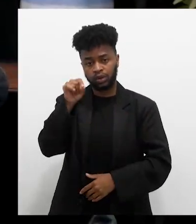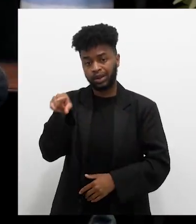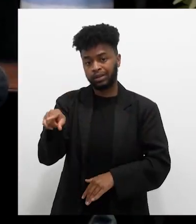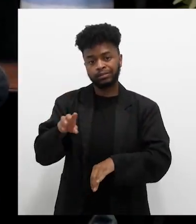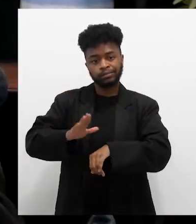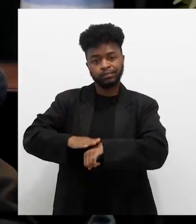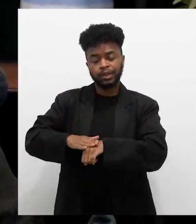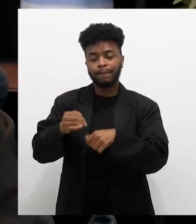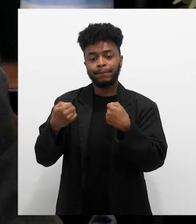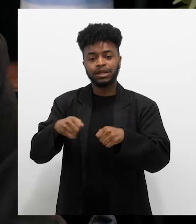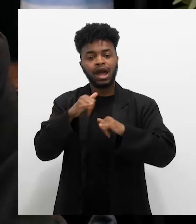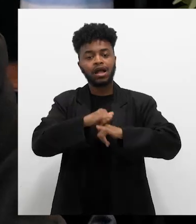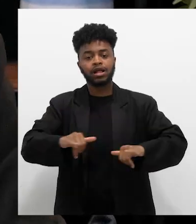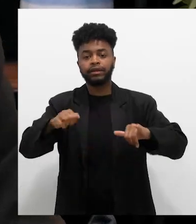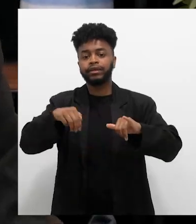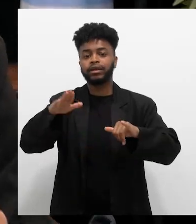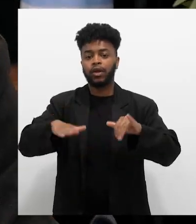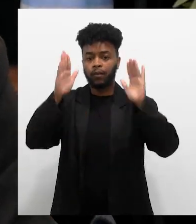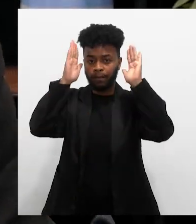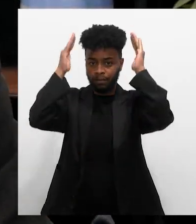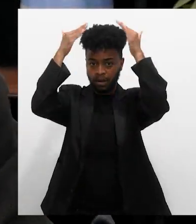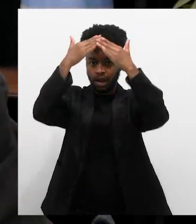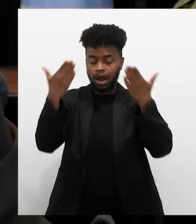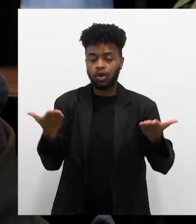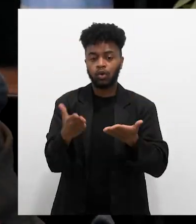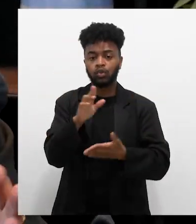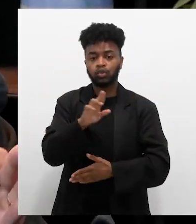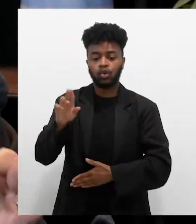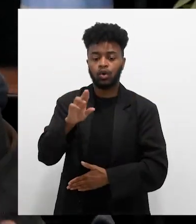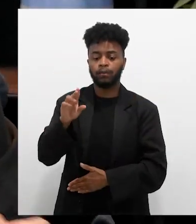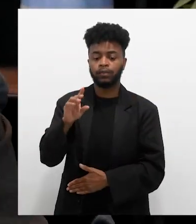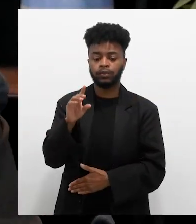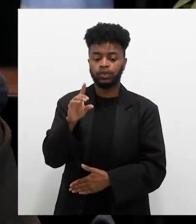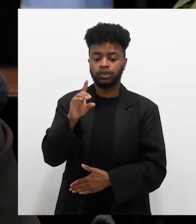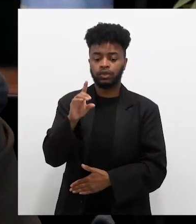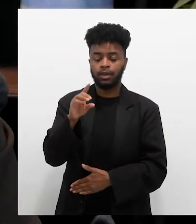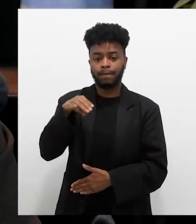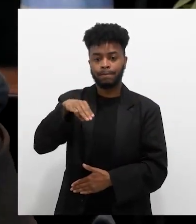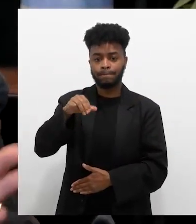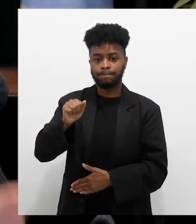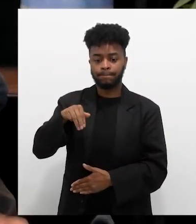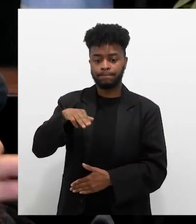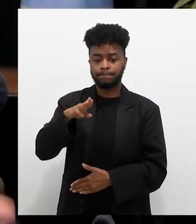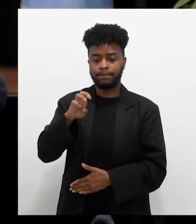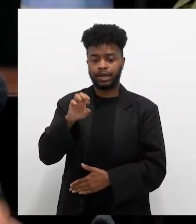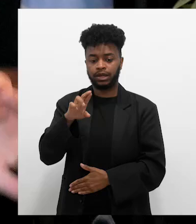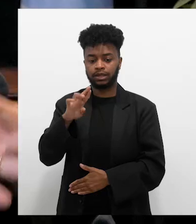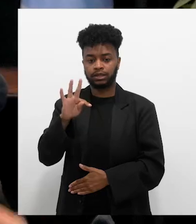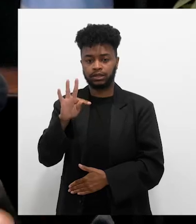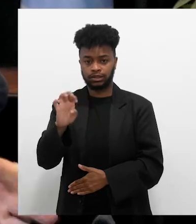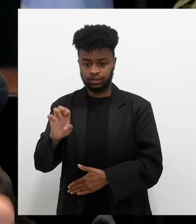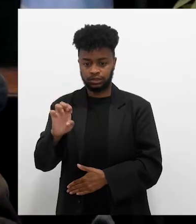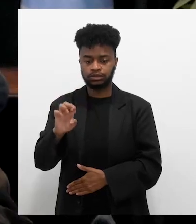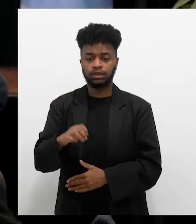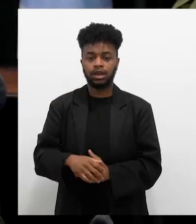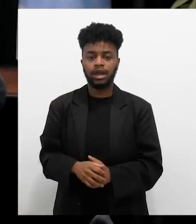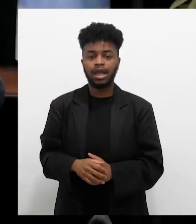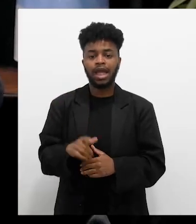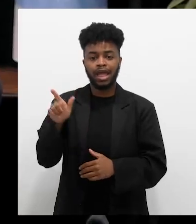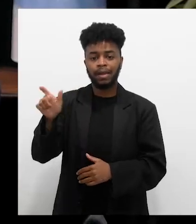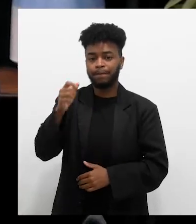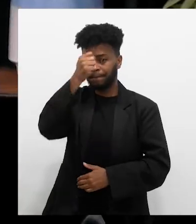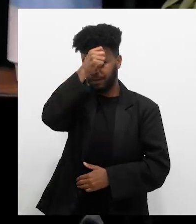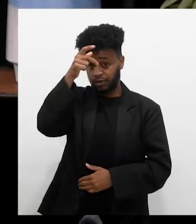é quem, por lei, deve anunciar. Atualmente é o cardeal francês Dominique Mamberti, que era o prefeito do Supremo Tribunal da